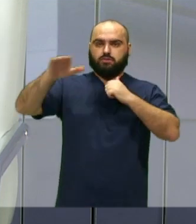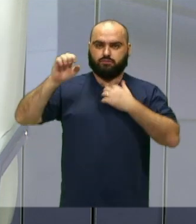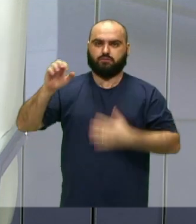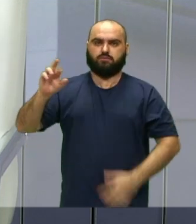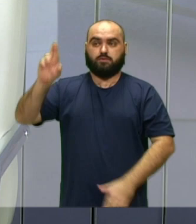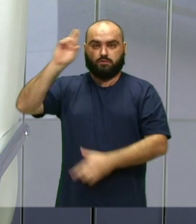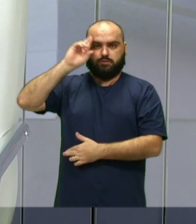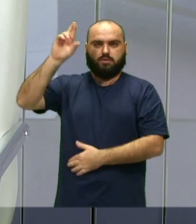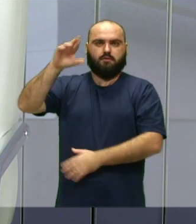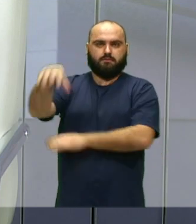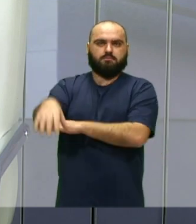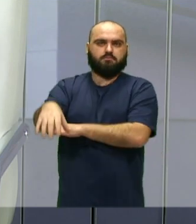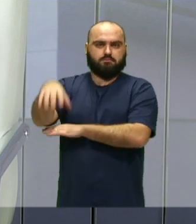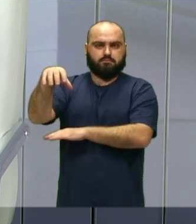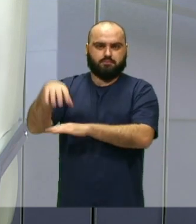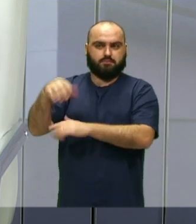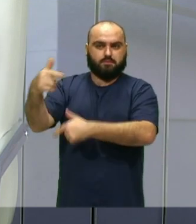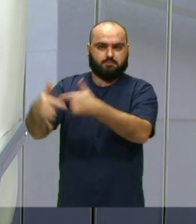trabalhadores portuários,